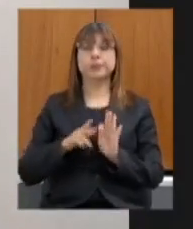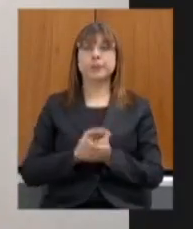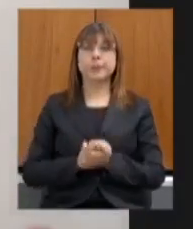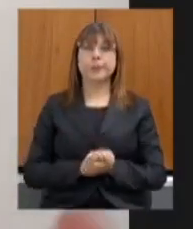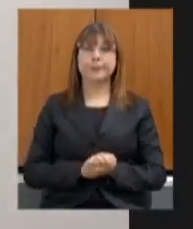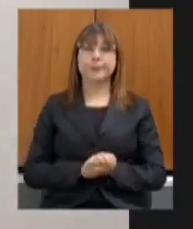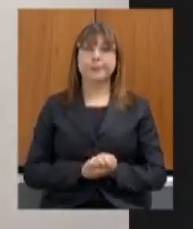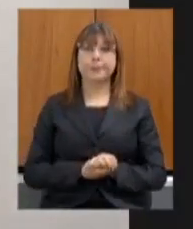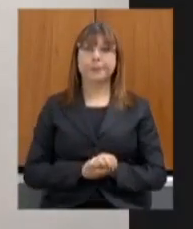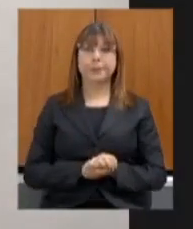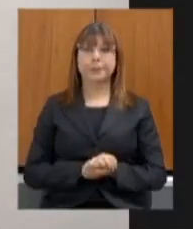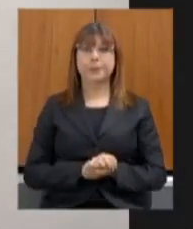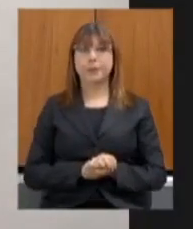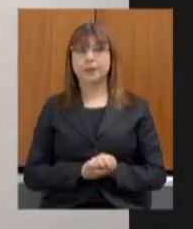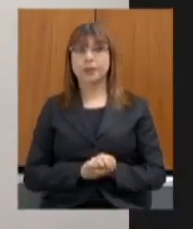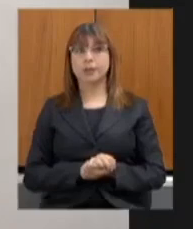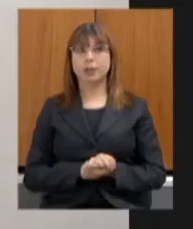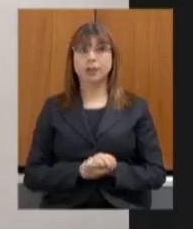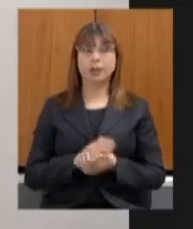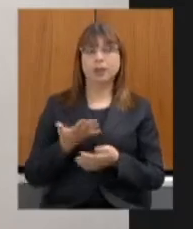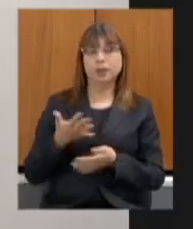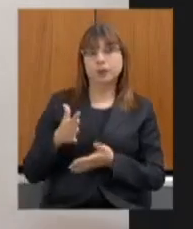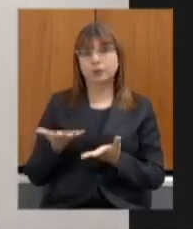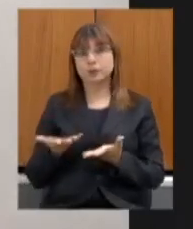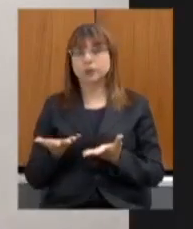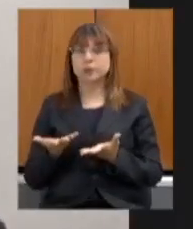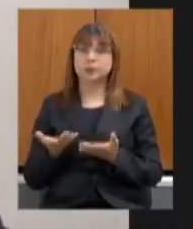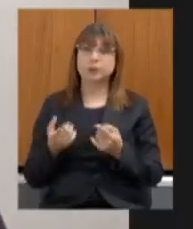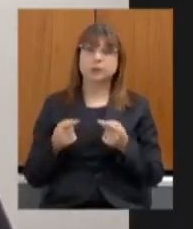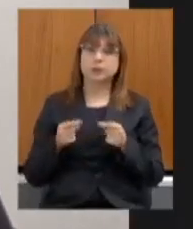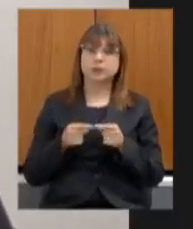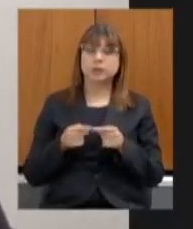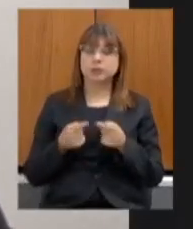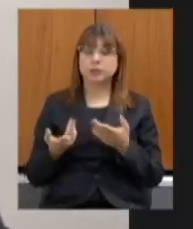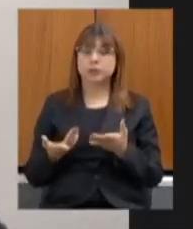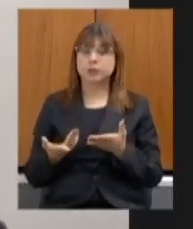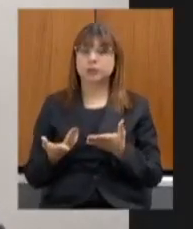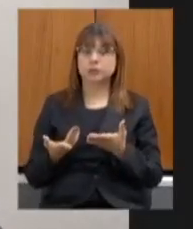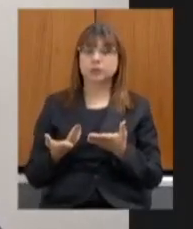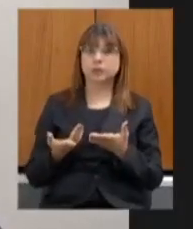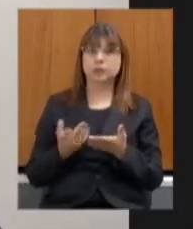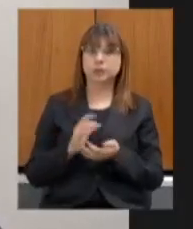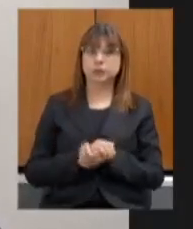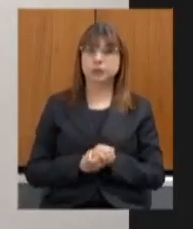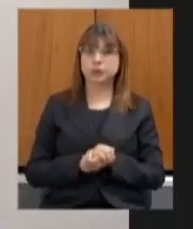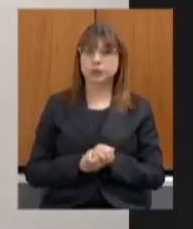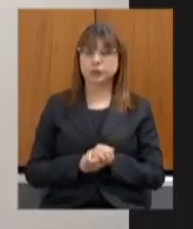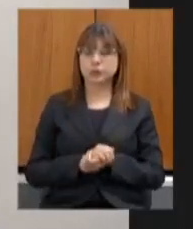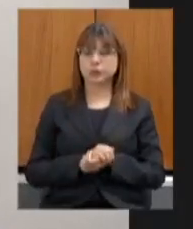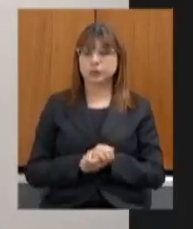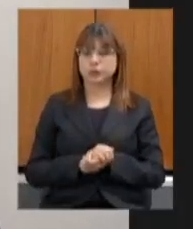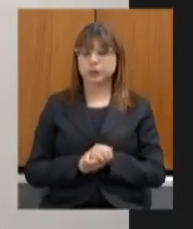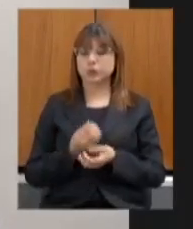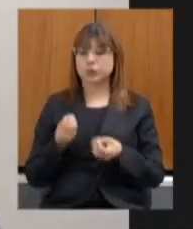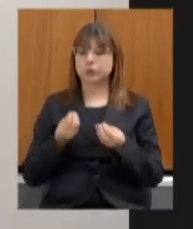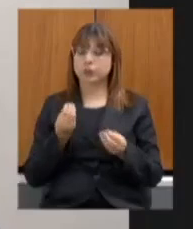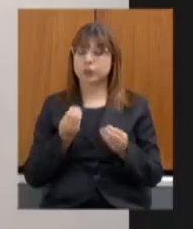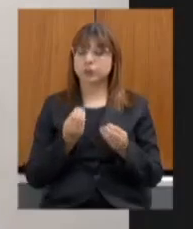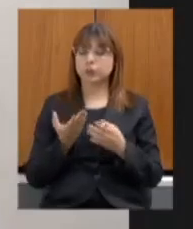possível equacionamento pelo menos parcial da questão fiscal do Estado.